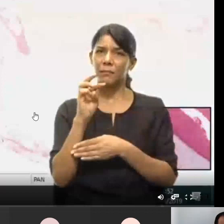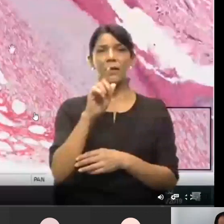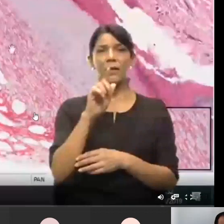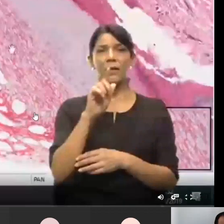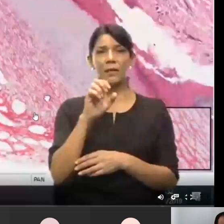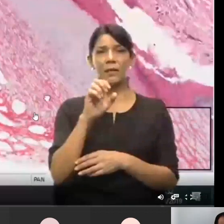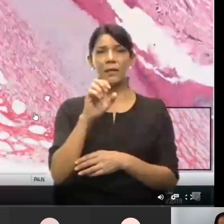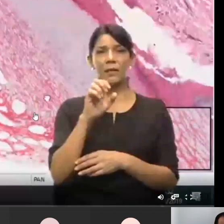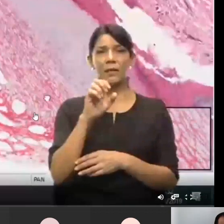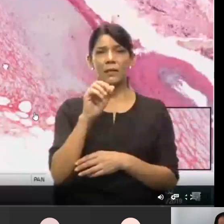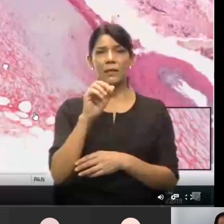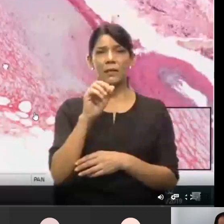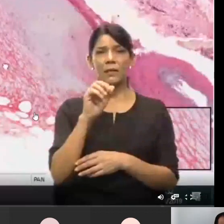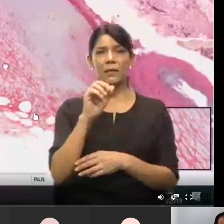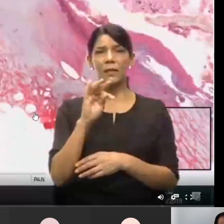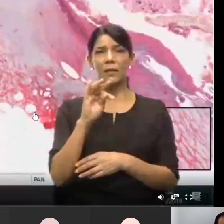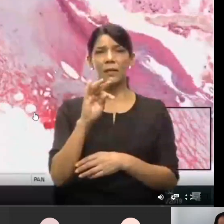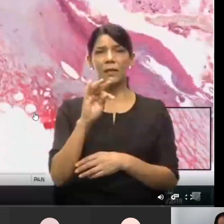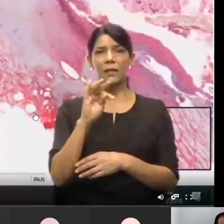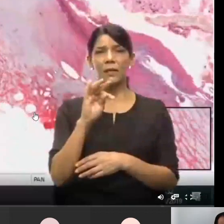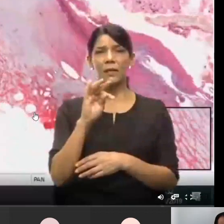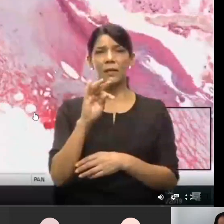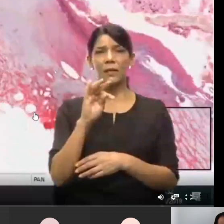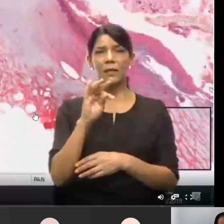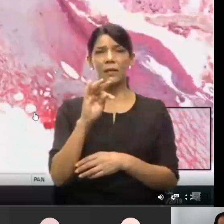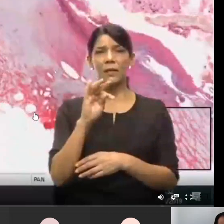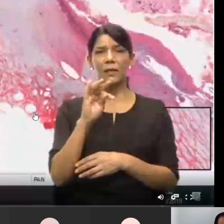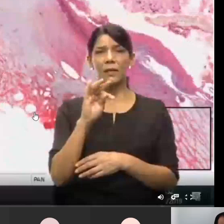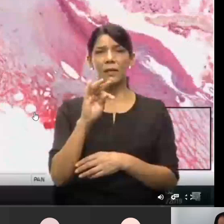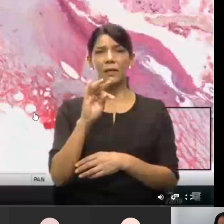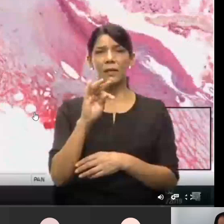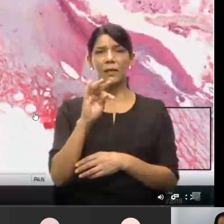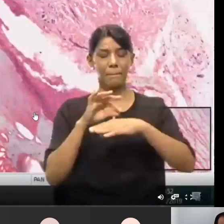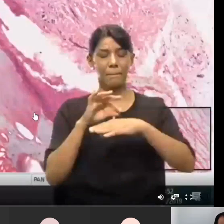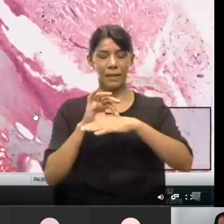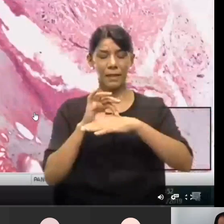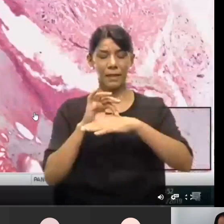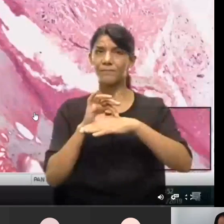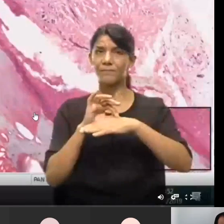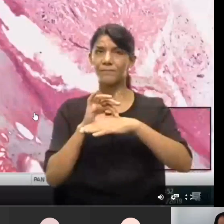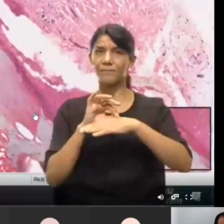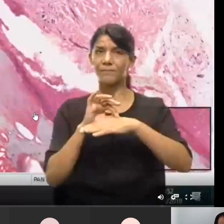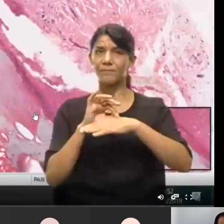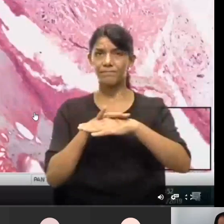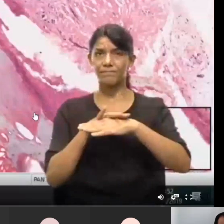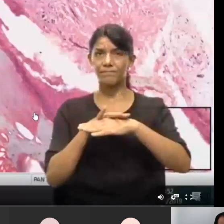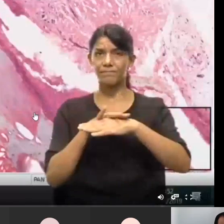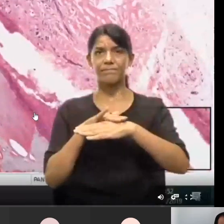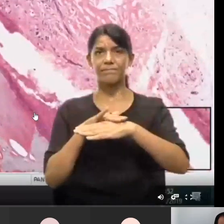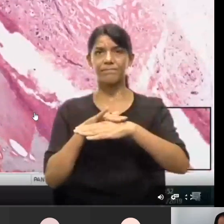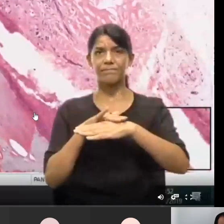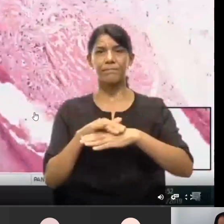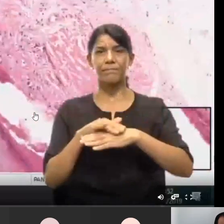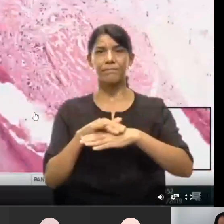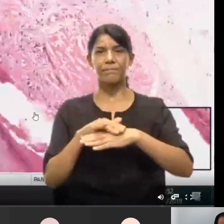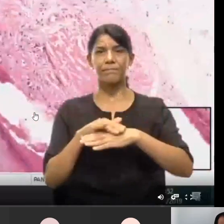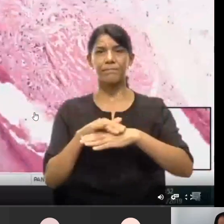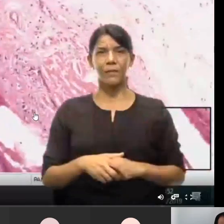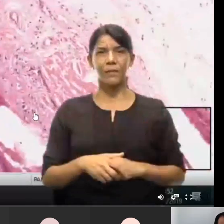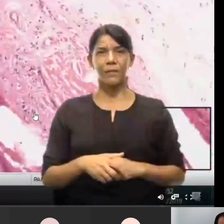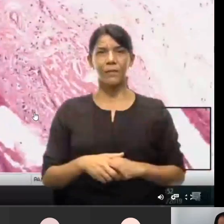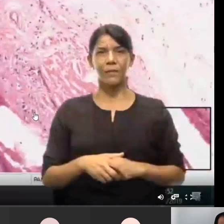à queratina, ok? Queratina da nossa pele. Nas regiões um pouco mais